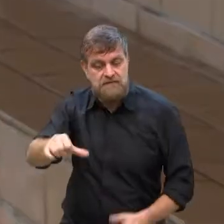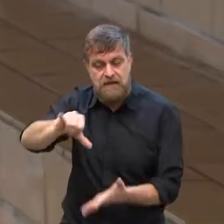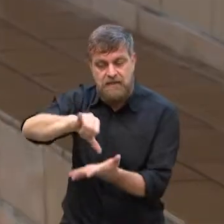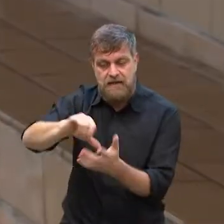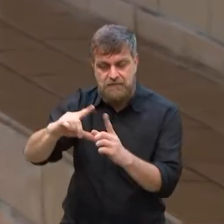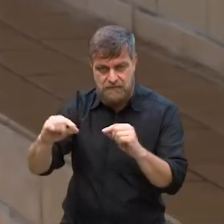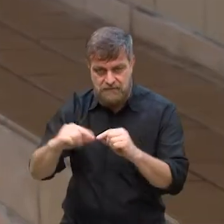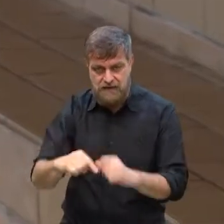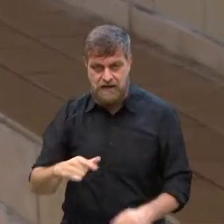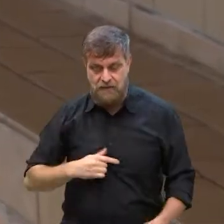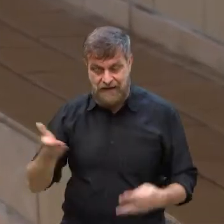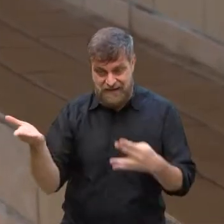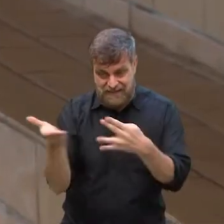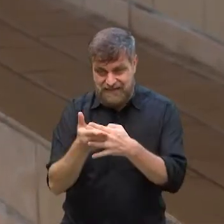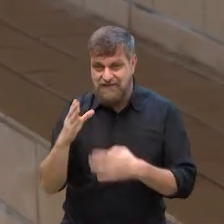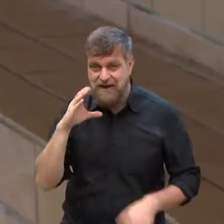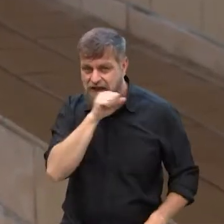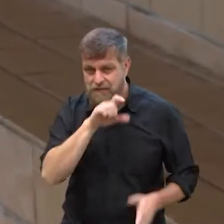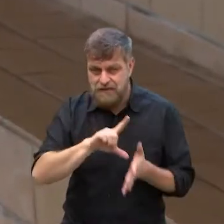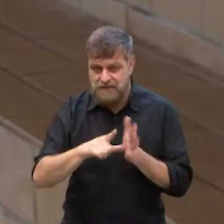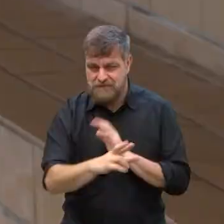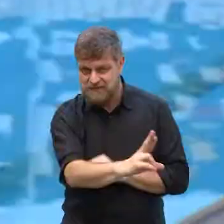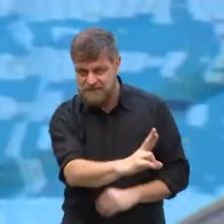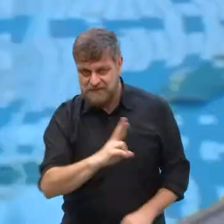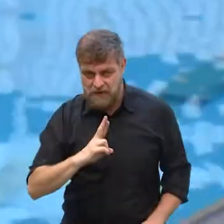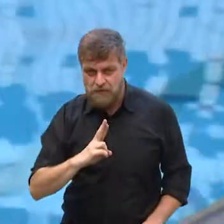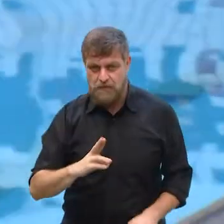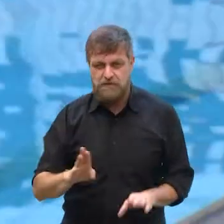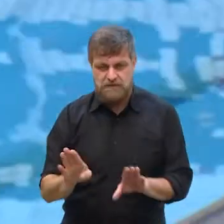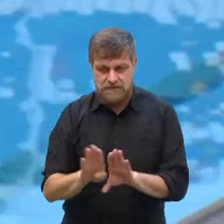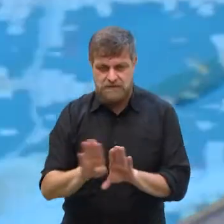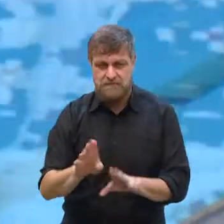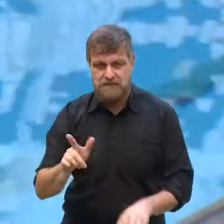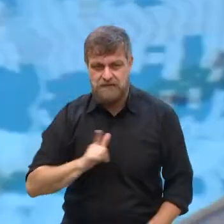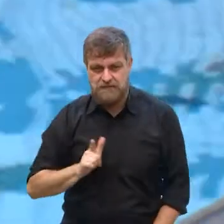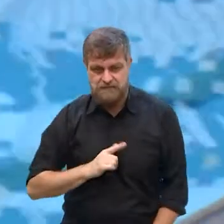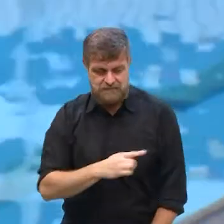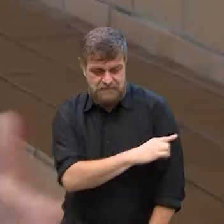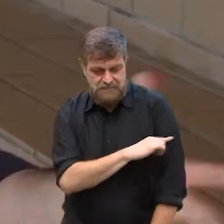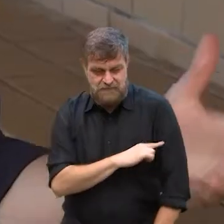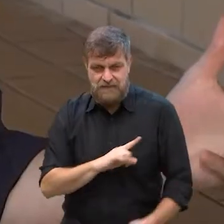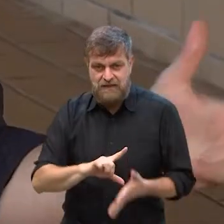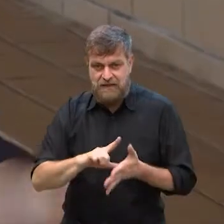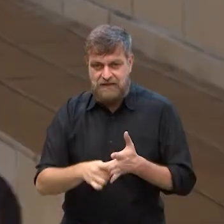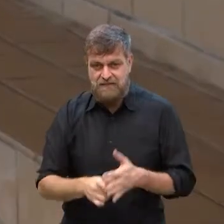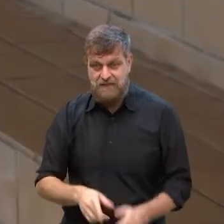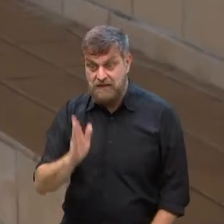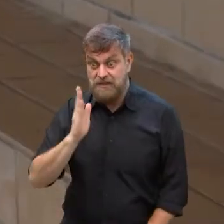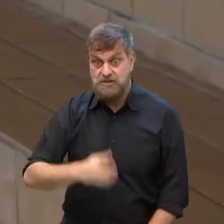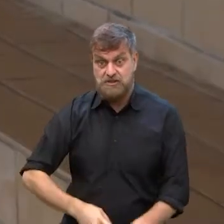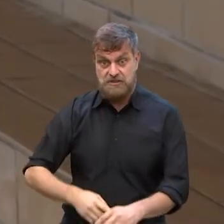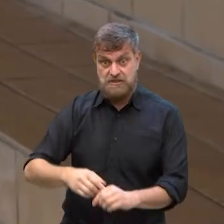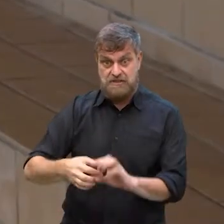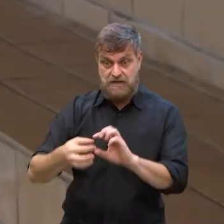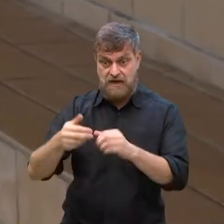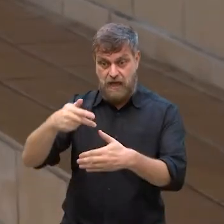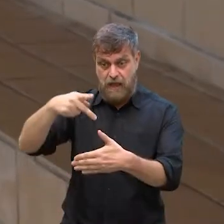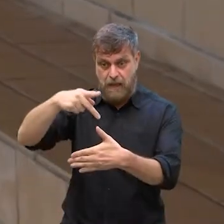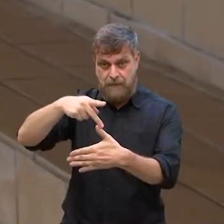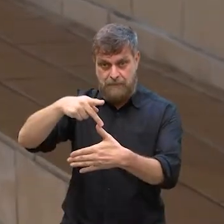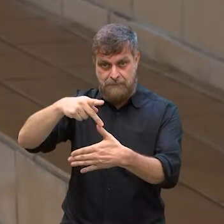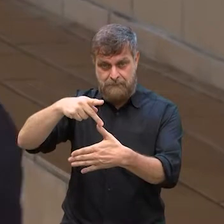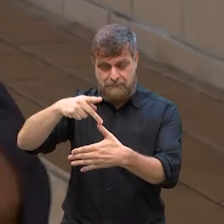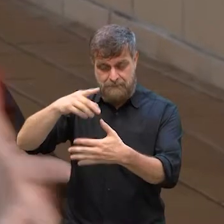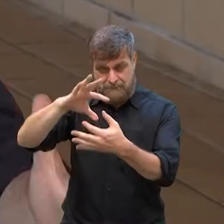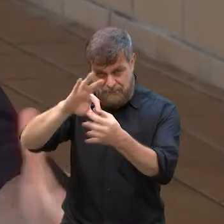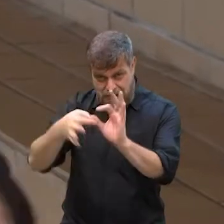Vamos fazer o seguinte, mais um rápido intervalo, na volta tem essa resposta do Daniel Dias, já está nos Jogos Paralímpicos de Tóquio ano que vem